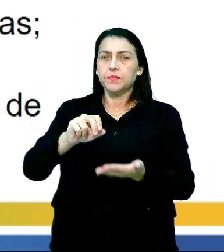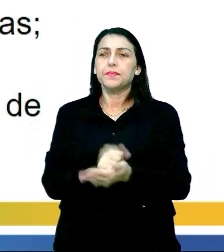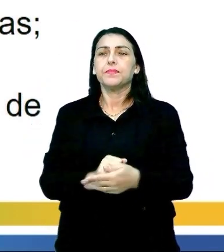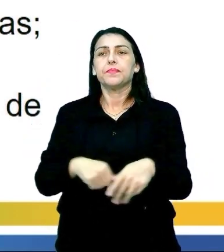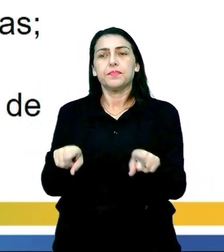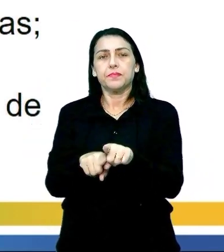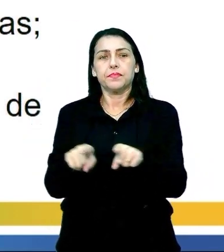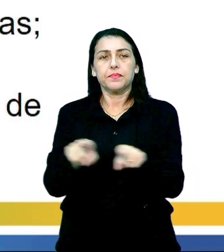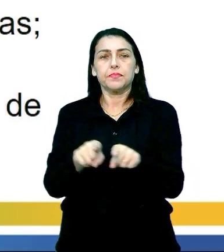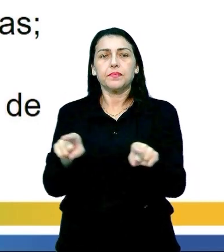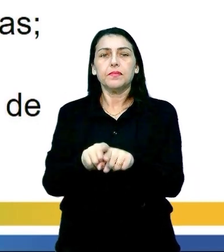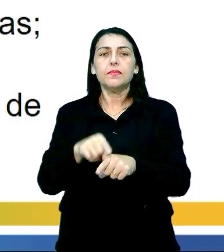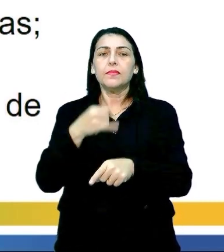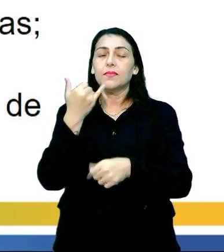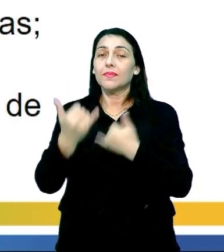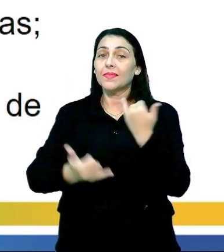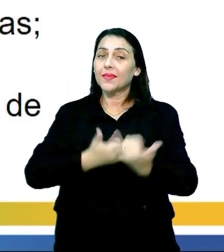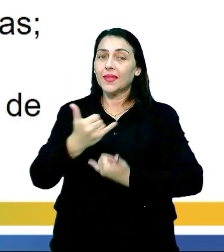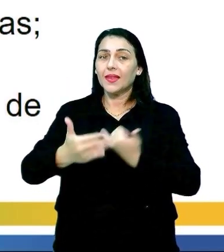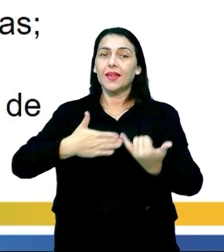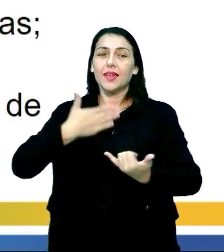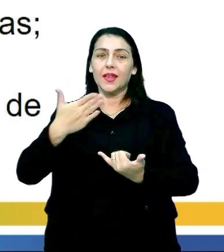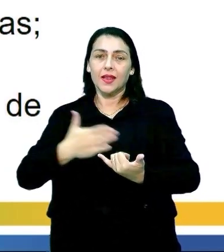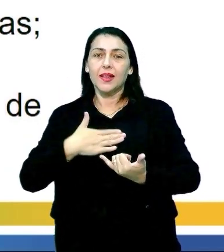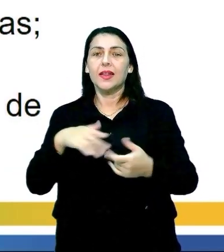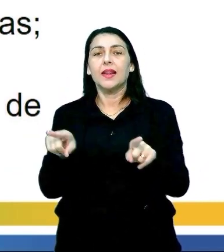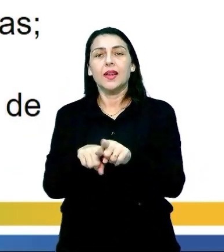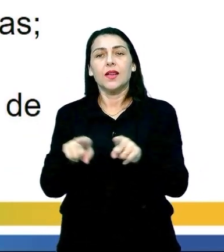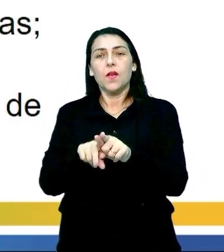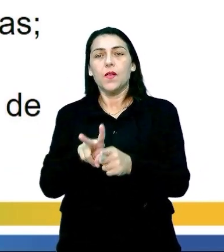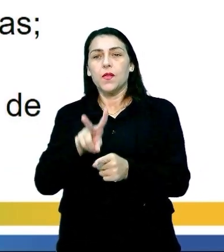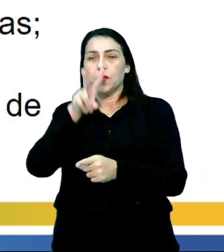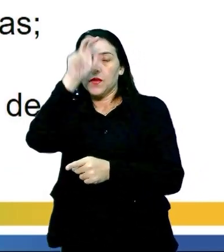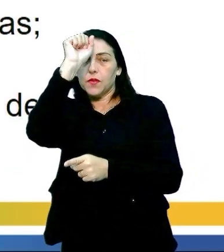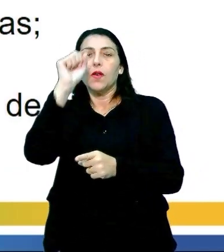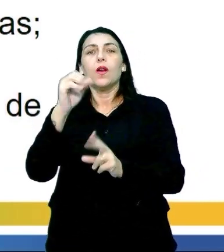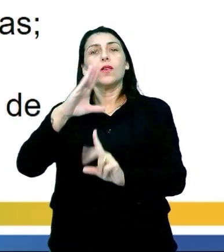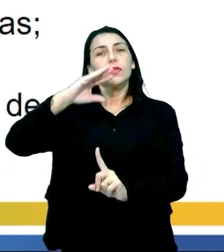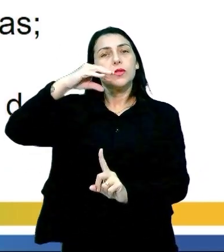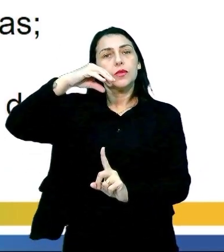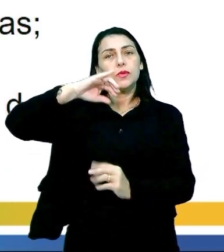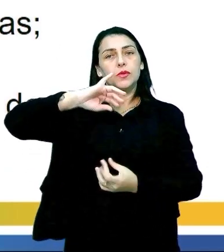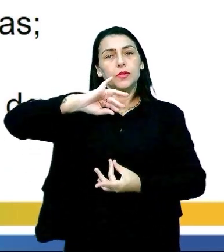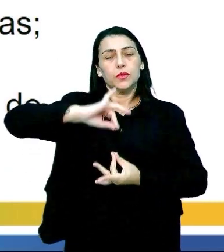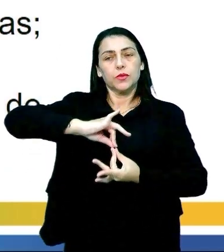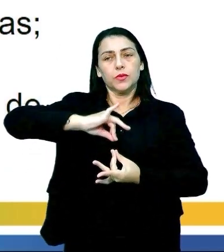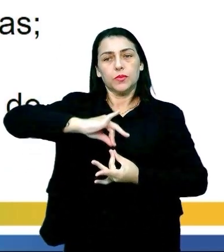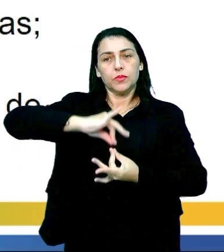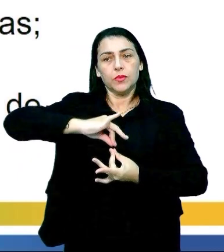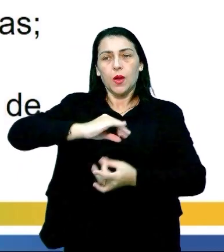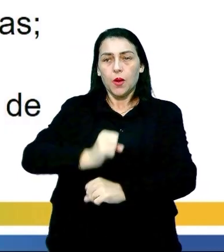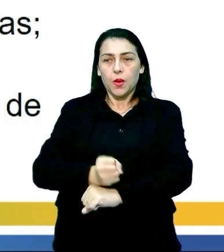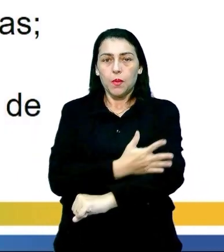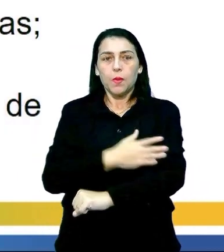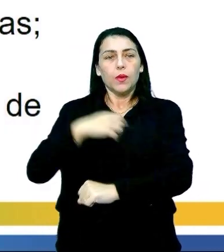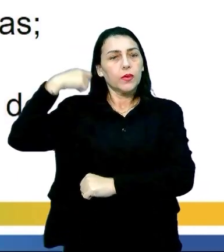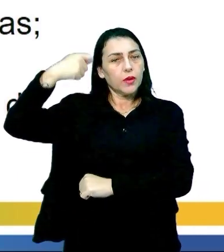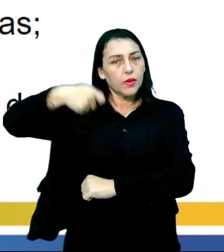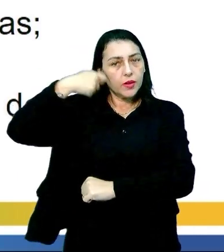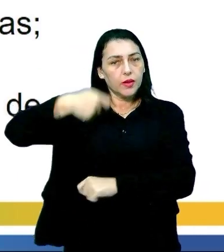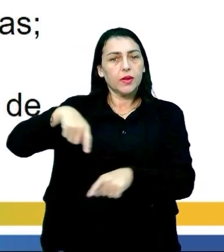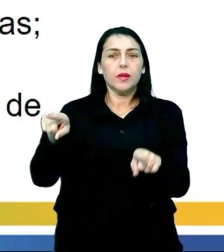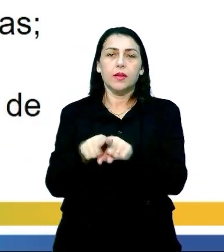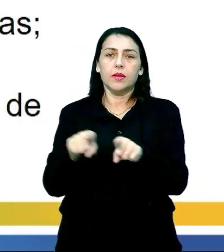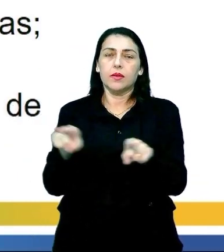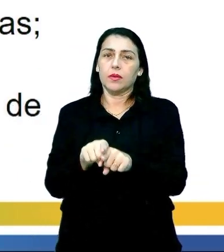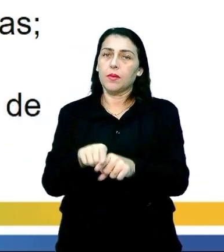comunidades. Além de entretenimento e diversão, carrega consigo uma forte carga espiritual, emocional e